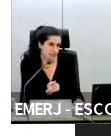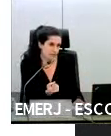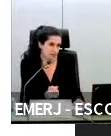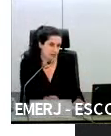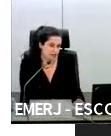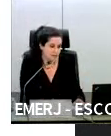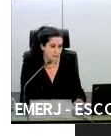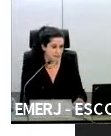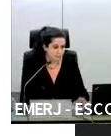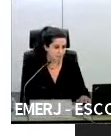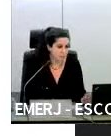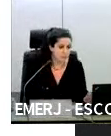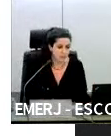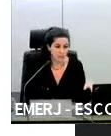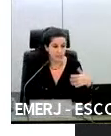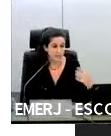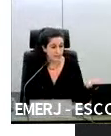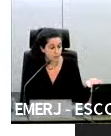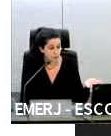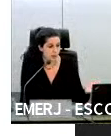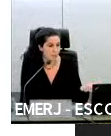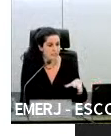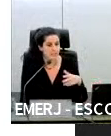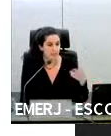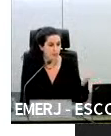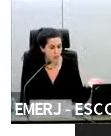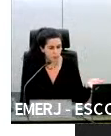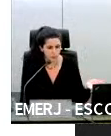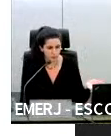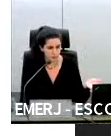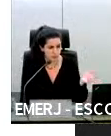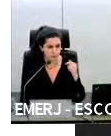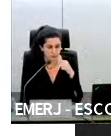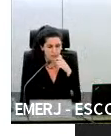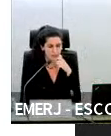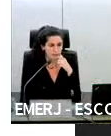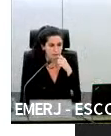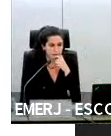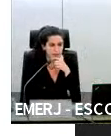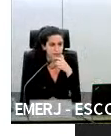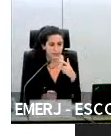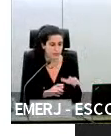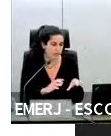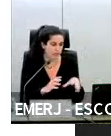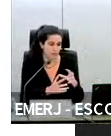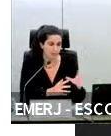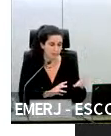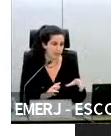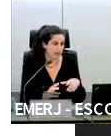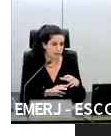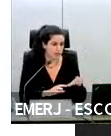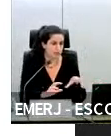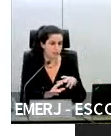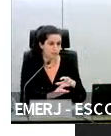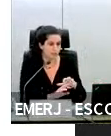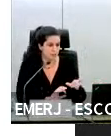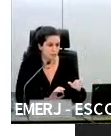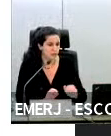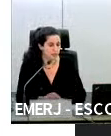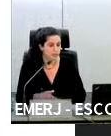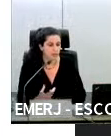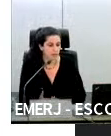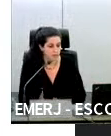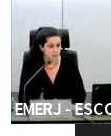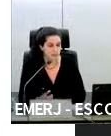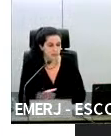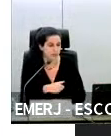né? Enfim. E aí cursos de capacitação, muitos cursos de capacitação foram feitos e também a gente via as